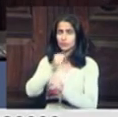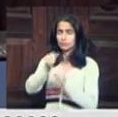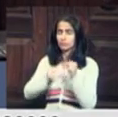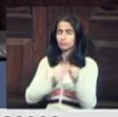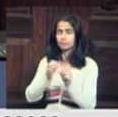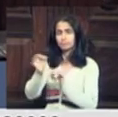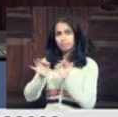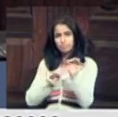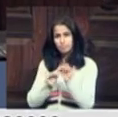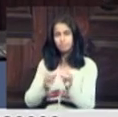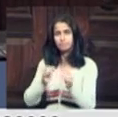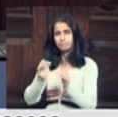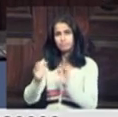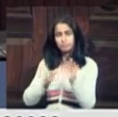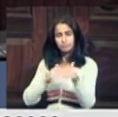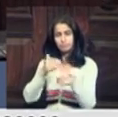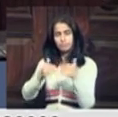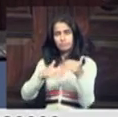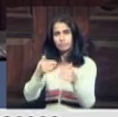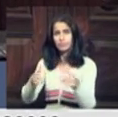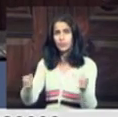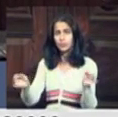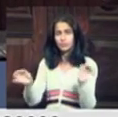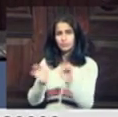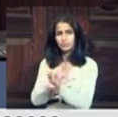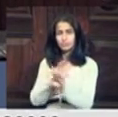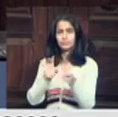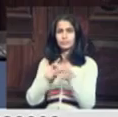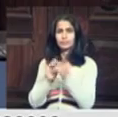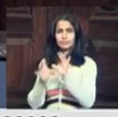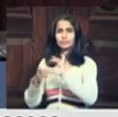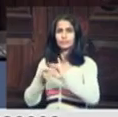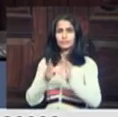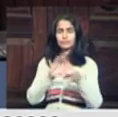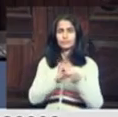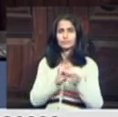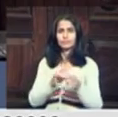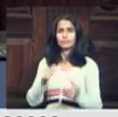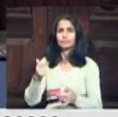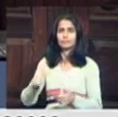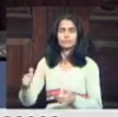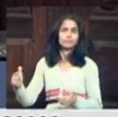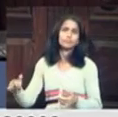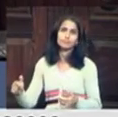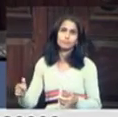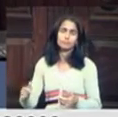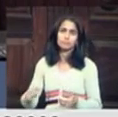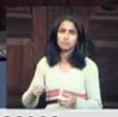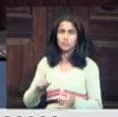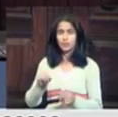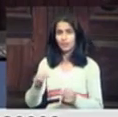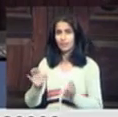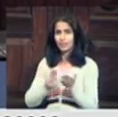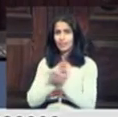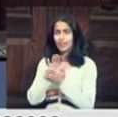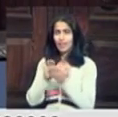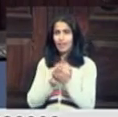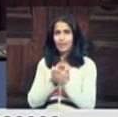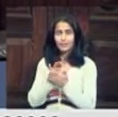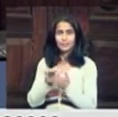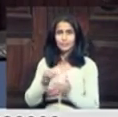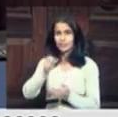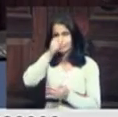Jogos, depois da conclusão dos Jogos Olímpicos e Paralímpicos, nós não temos, por parte da Prefeitura da cidade do Rio de